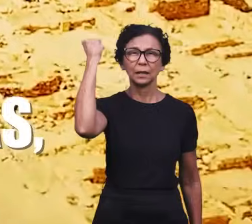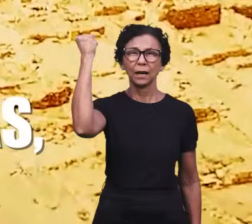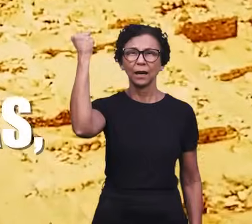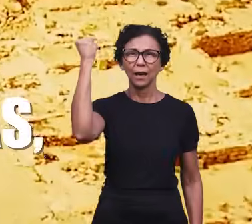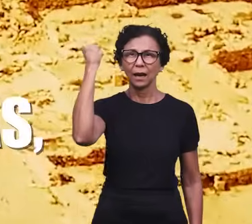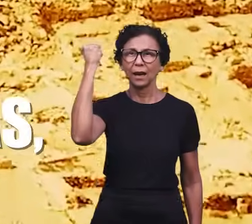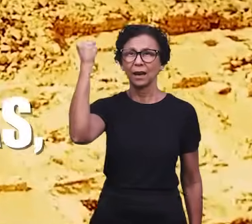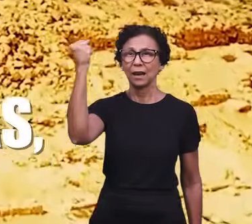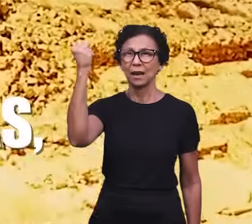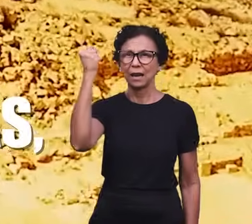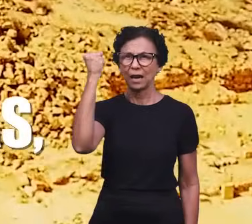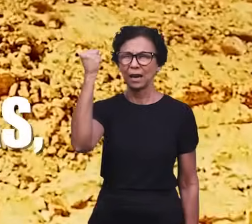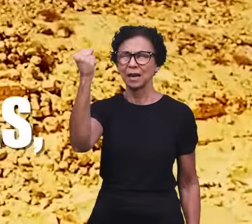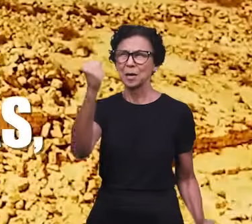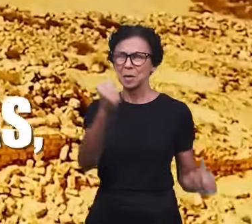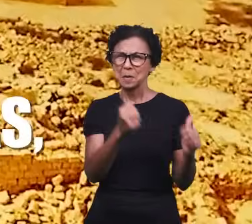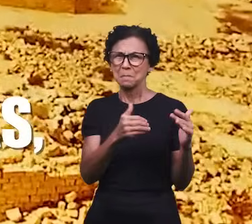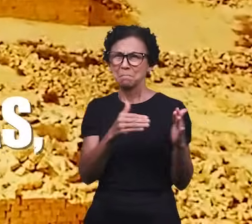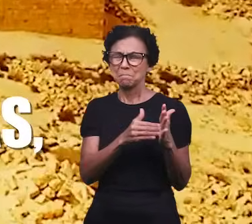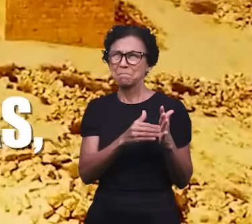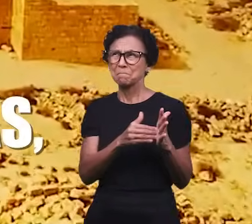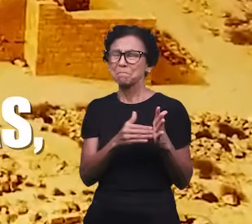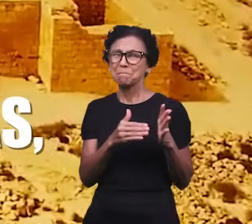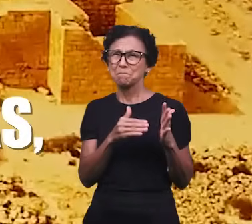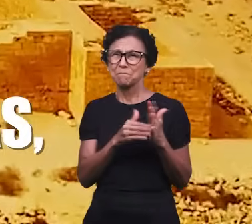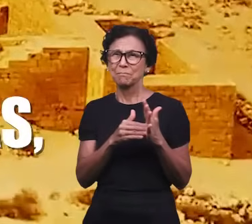Meu Deus, quebra muralhas.